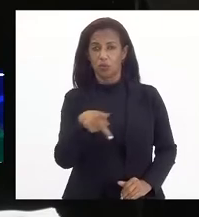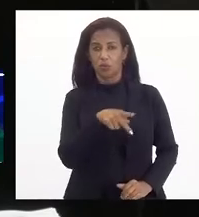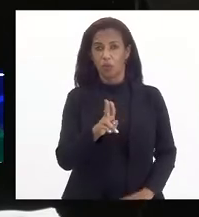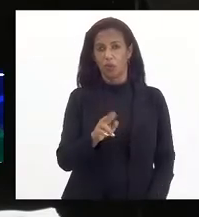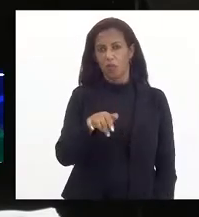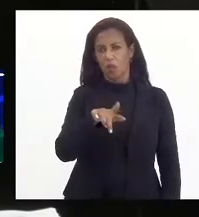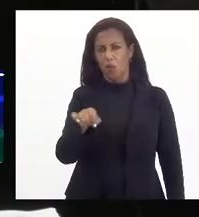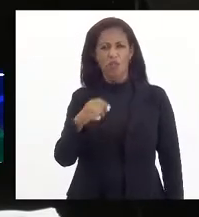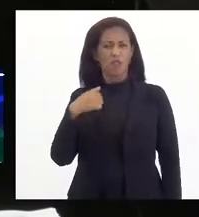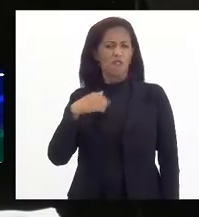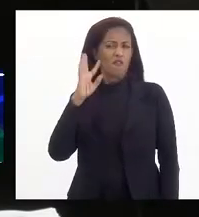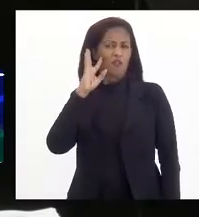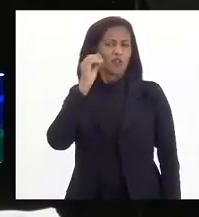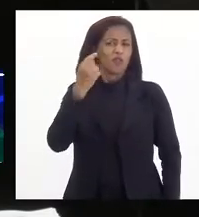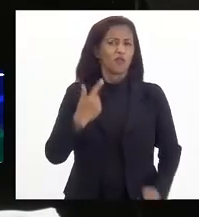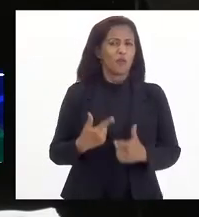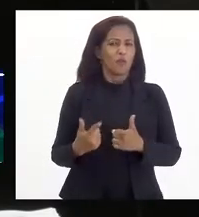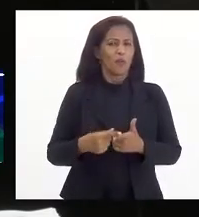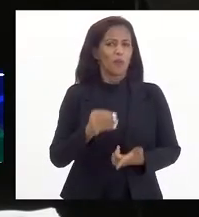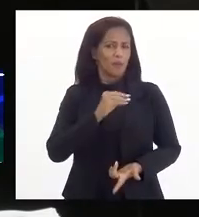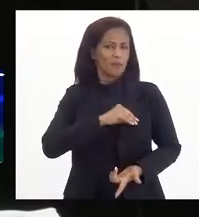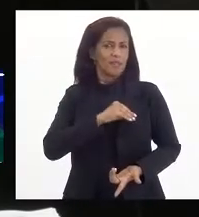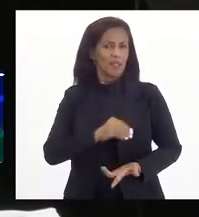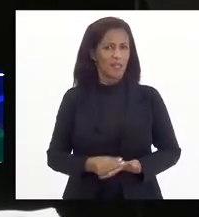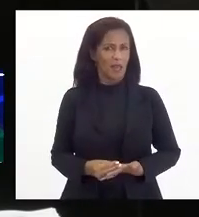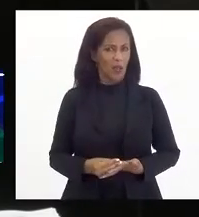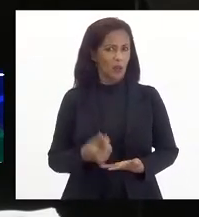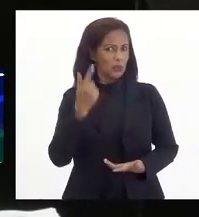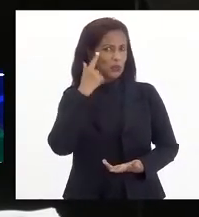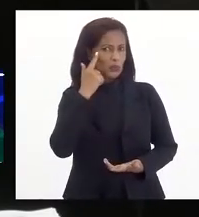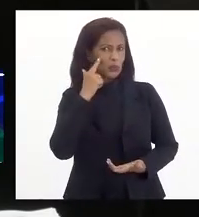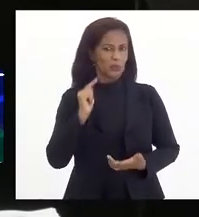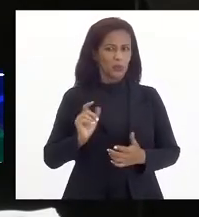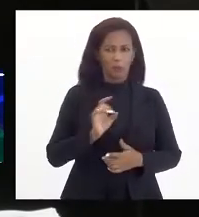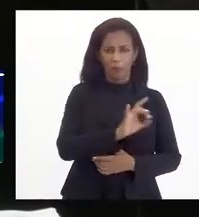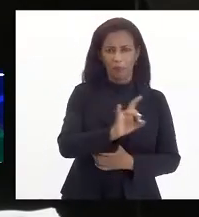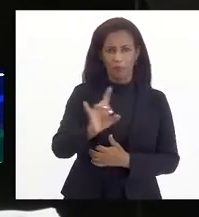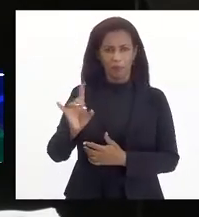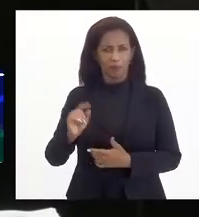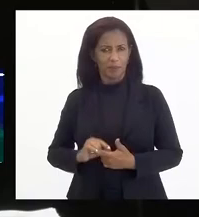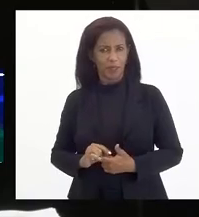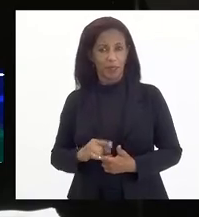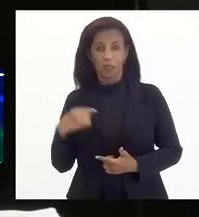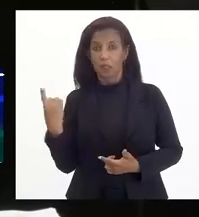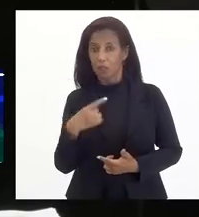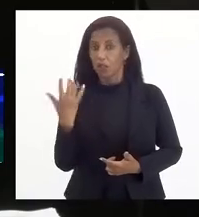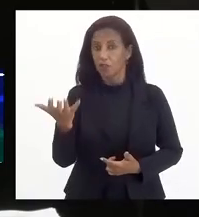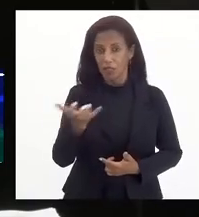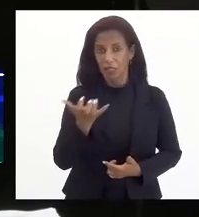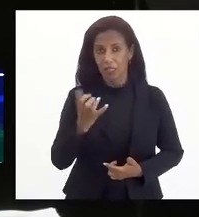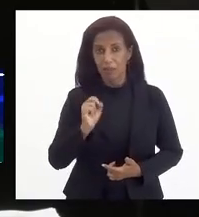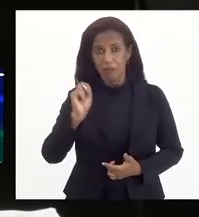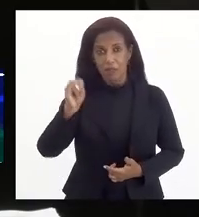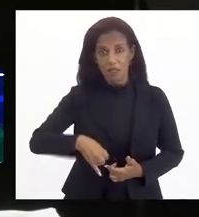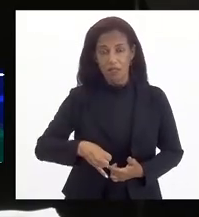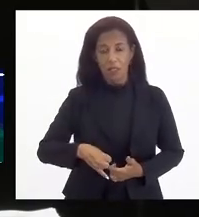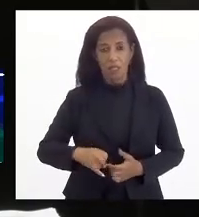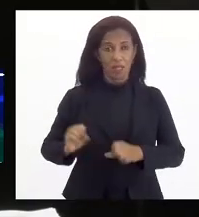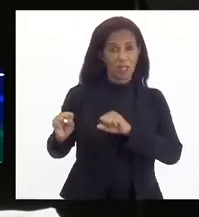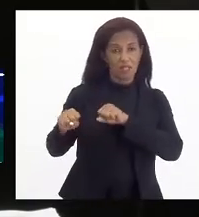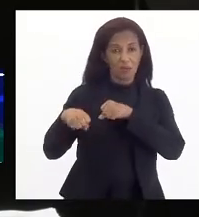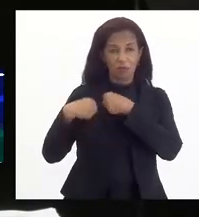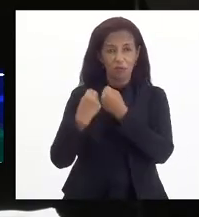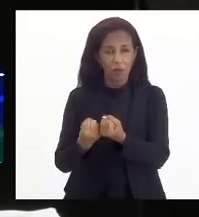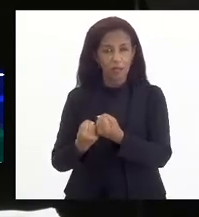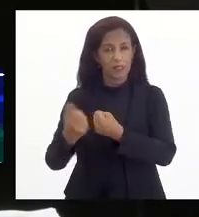da o Enzo que vai resolver o seu problema financeiro o seu problema salarial E nós queremos sim tá o Enzo se fortalece